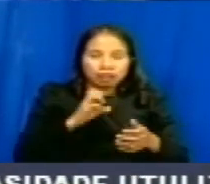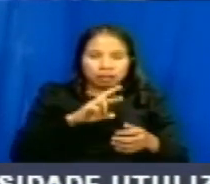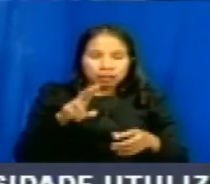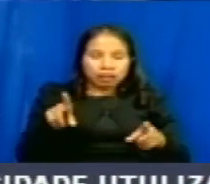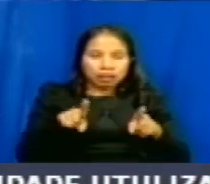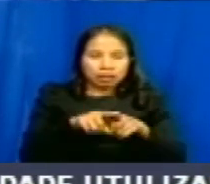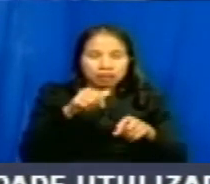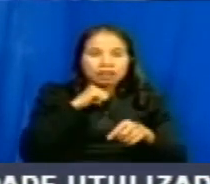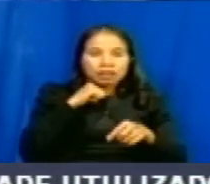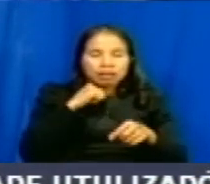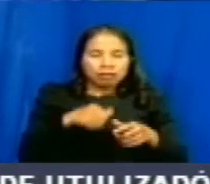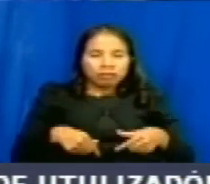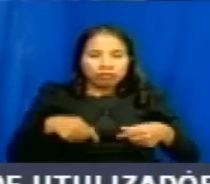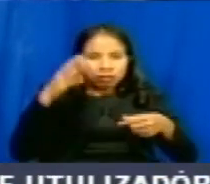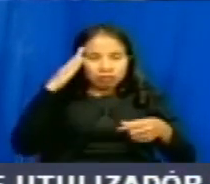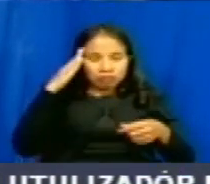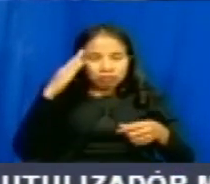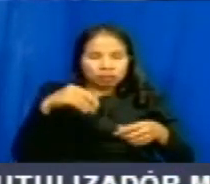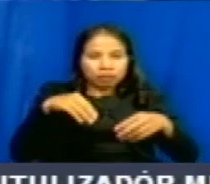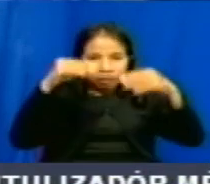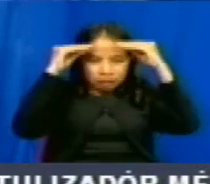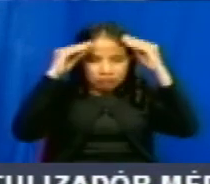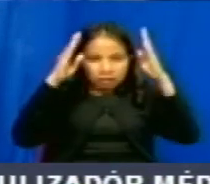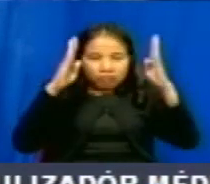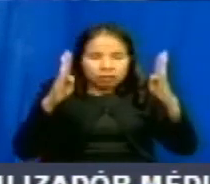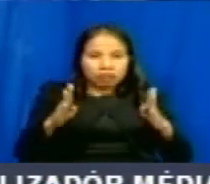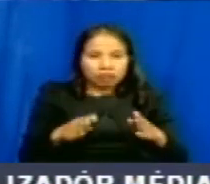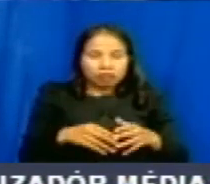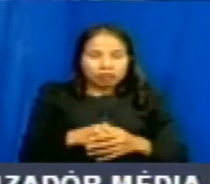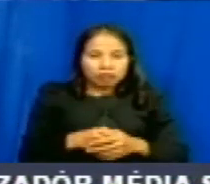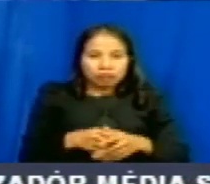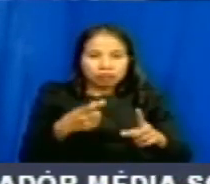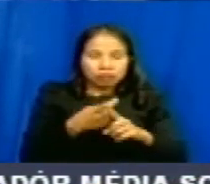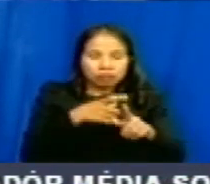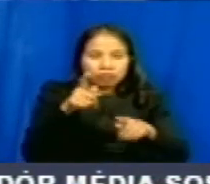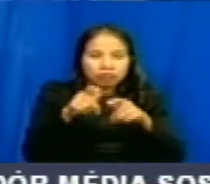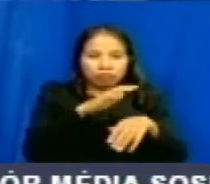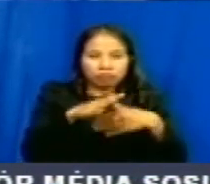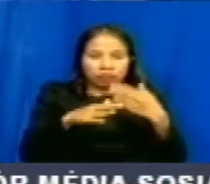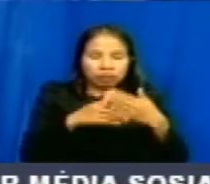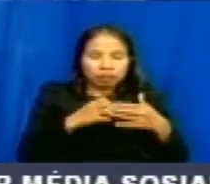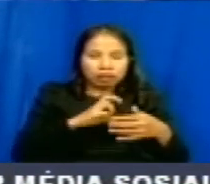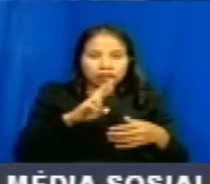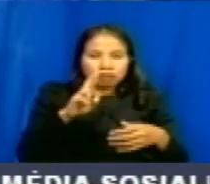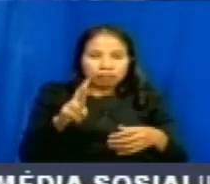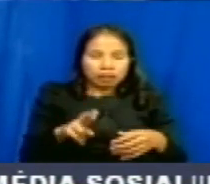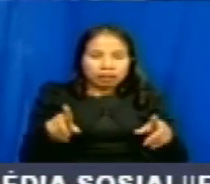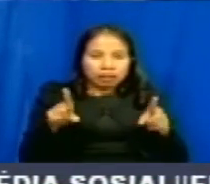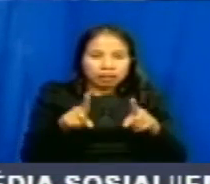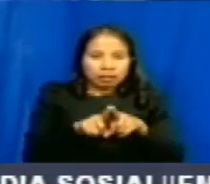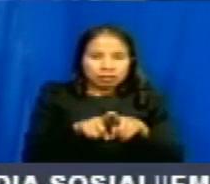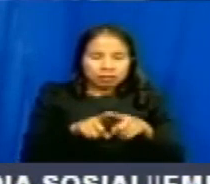pároco. Motivador, educador, no liu-liu reconhecidamente o povo toma que Hermera Oan, no